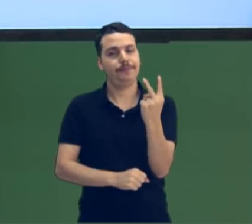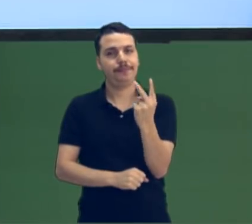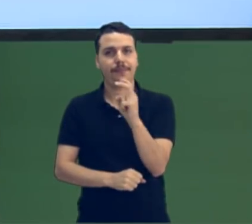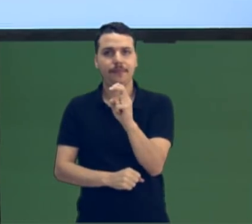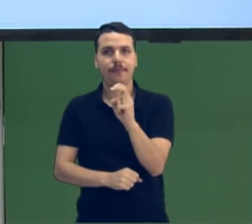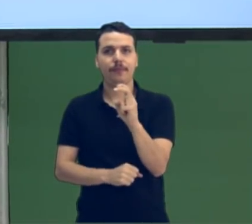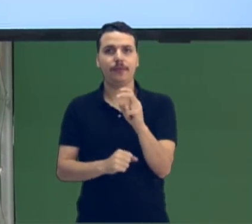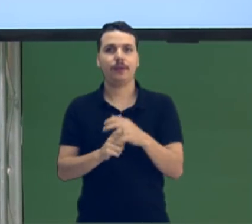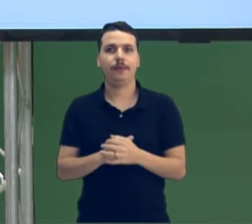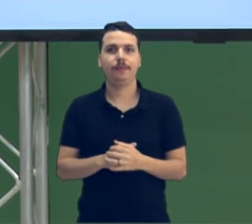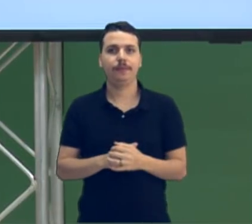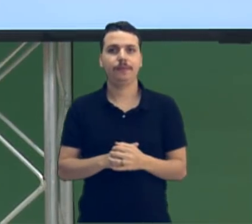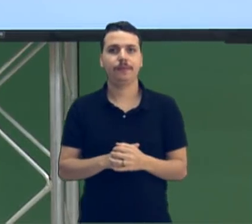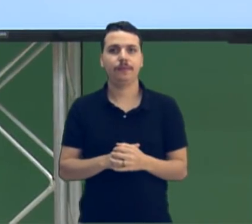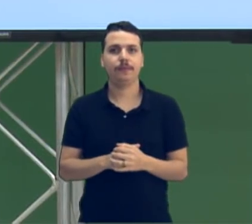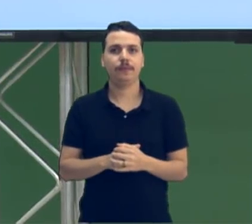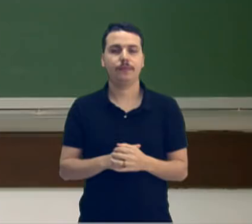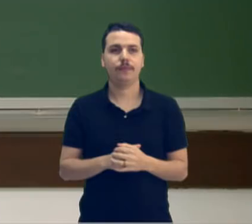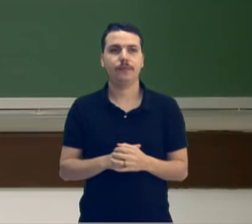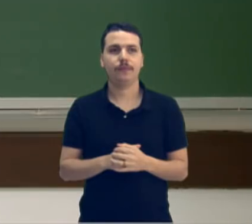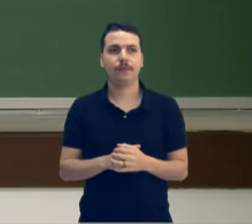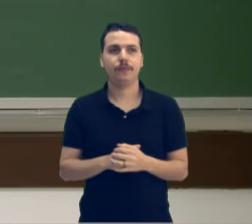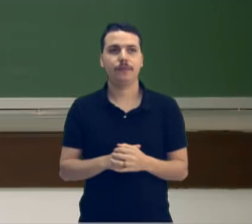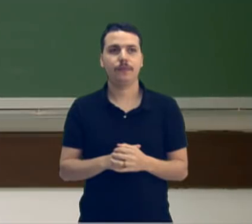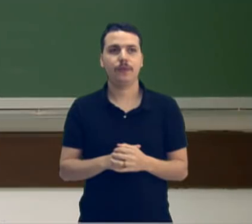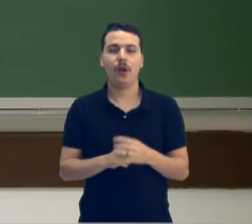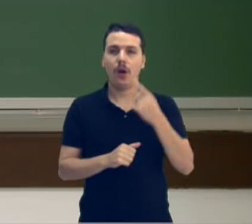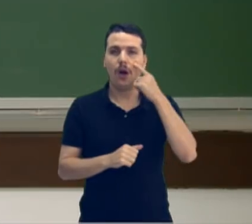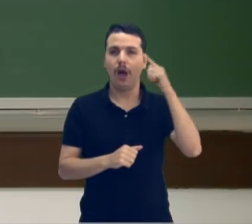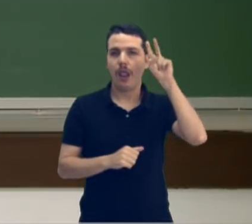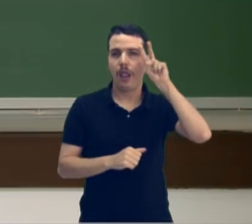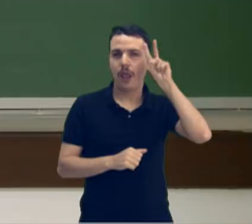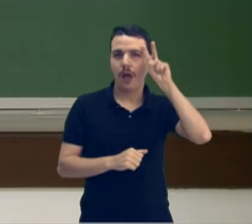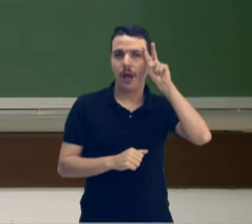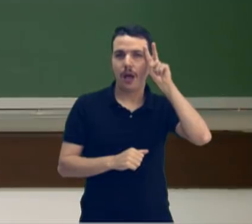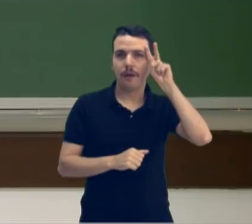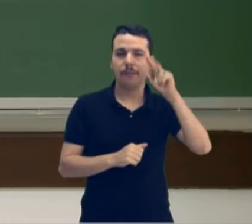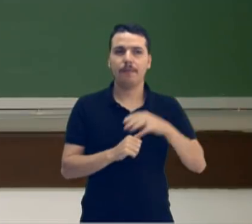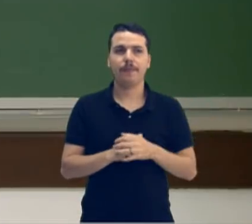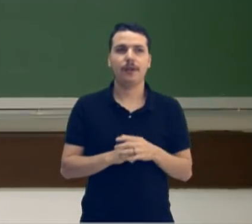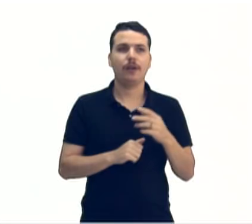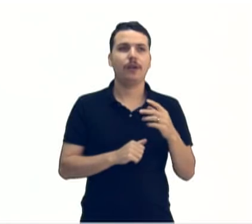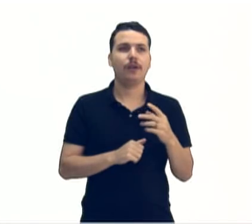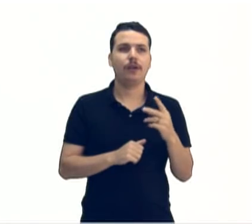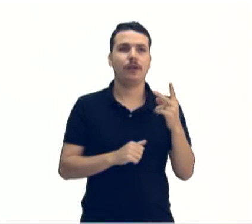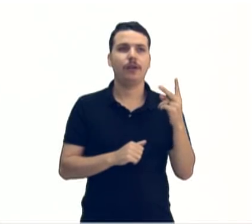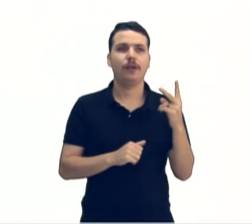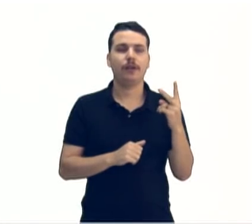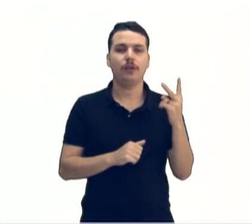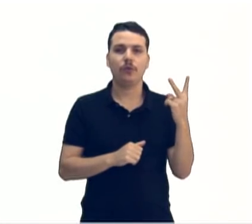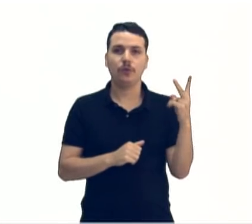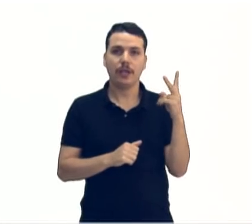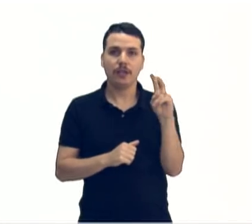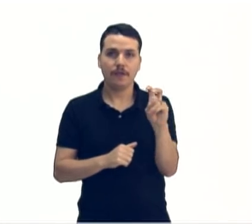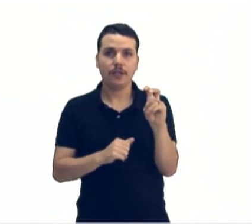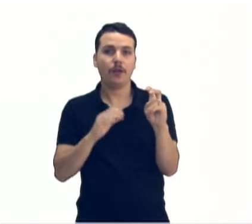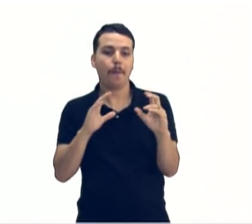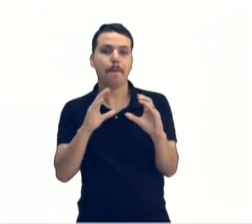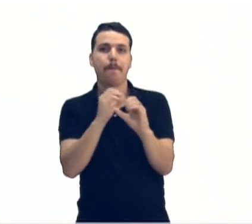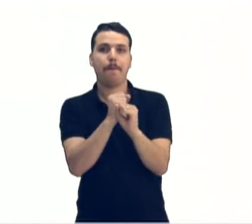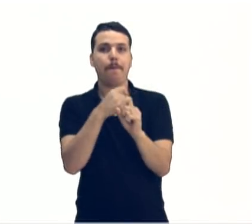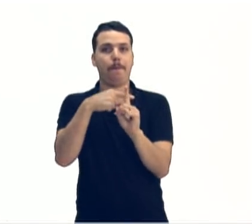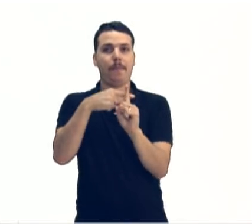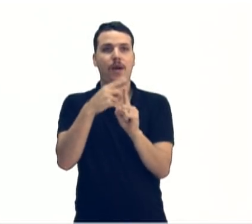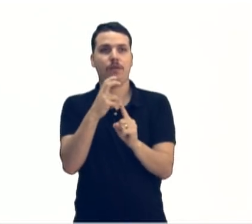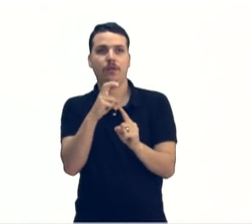1. Né? Lembra da sequência de expressão numérica? 225 mais 255, 9